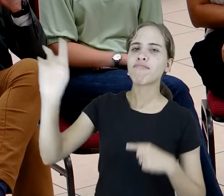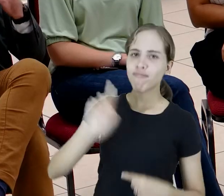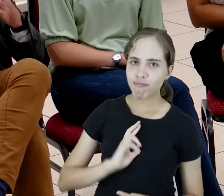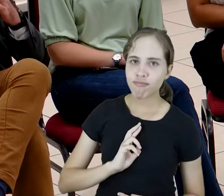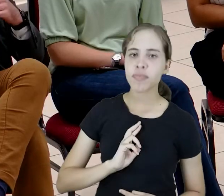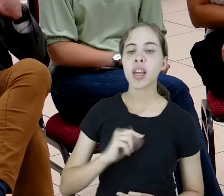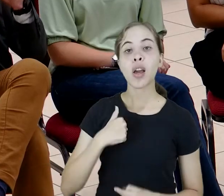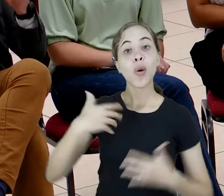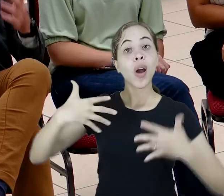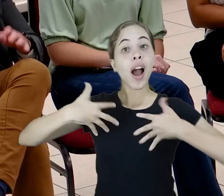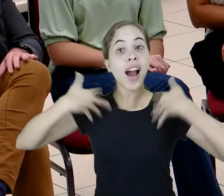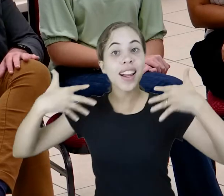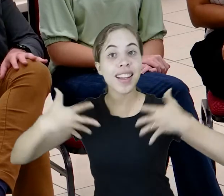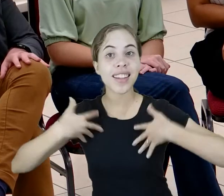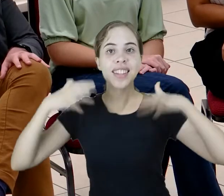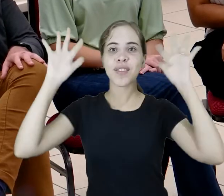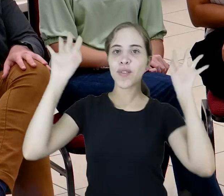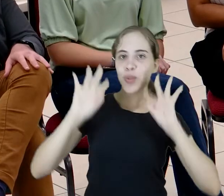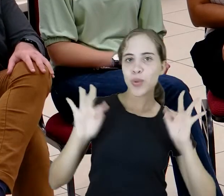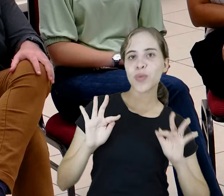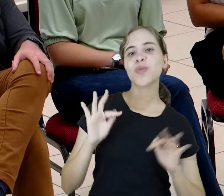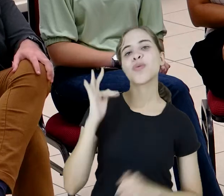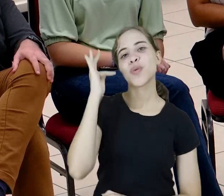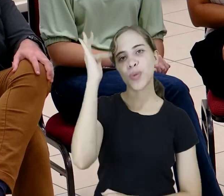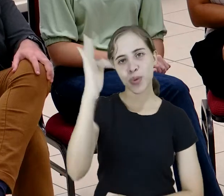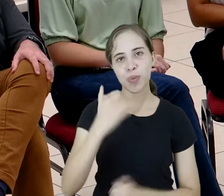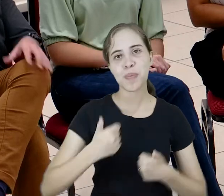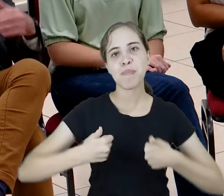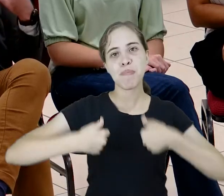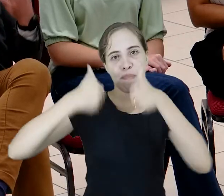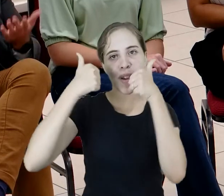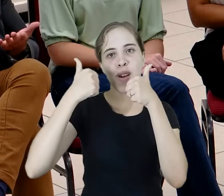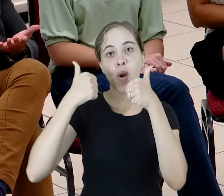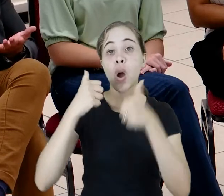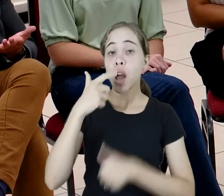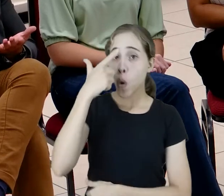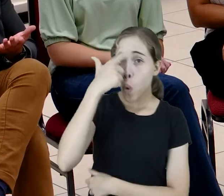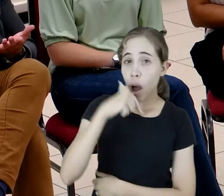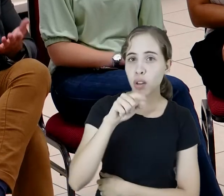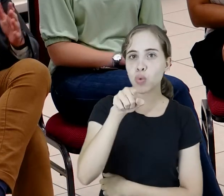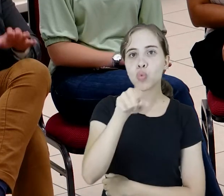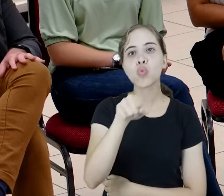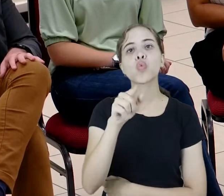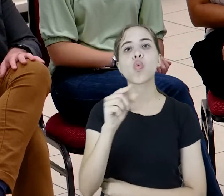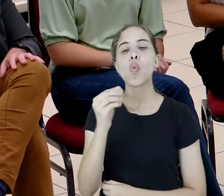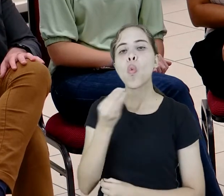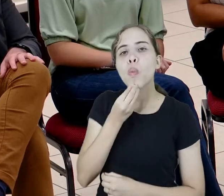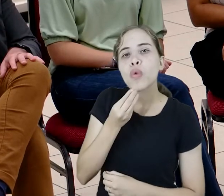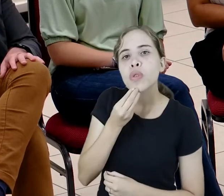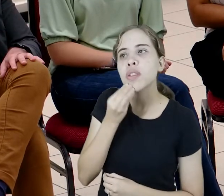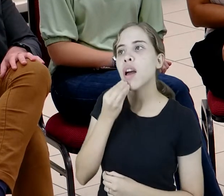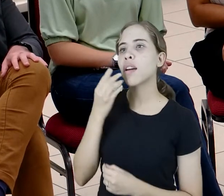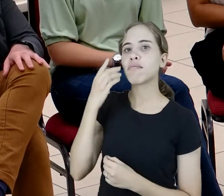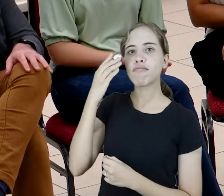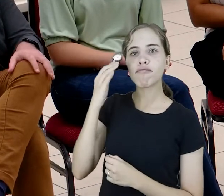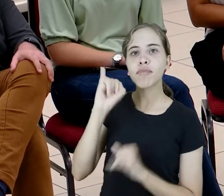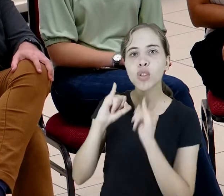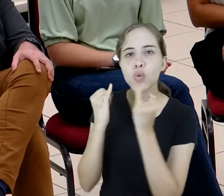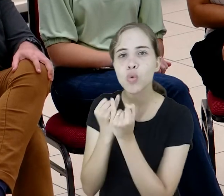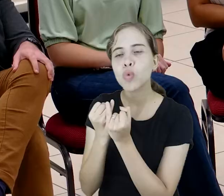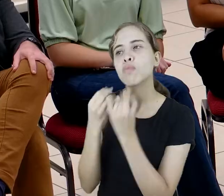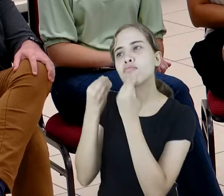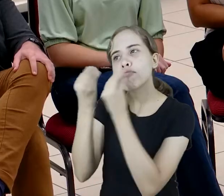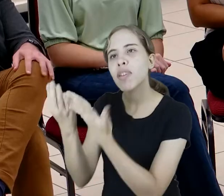ter alegria e esperança para um futuro melhor. Então, eu acho que, se você der uma chance para o instituto, você vai conseguir ter resposta para as